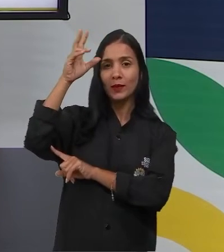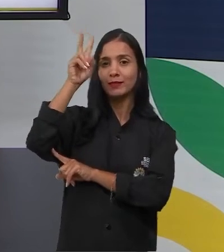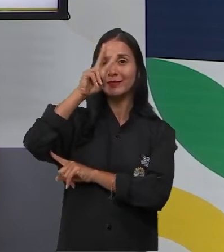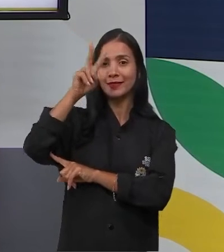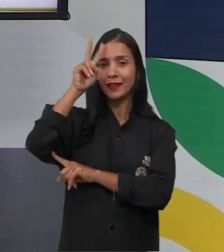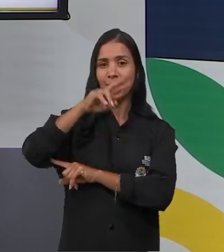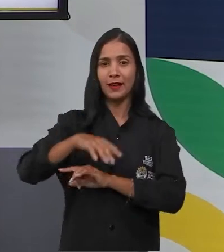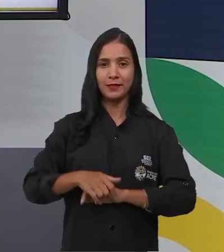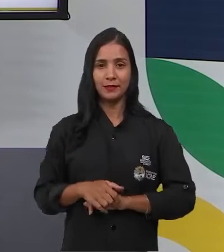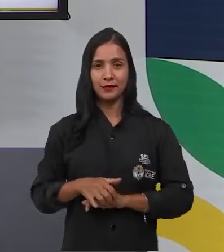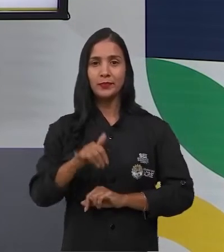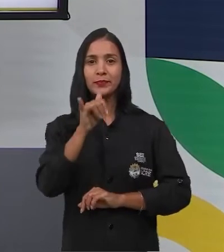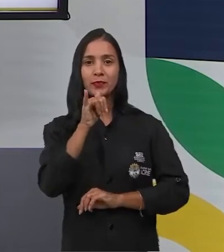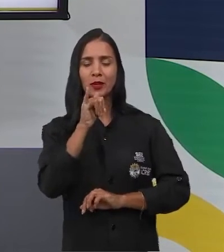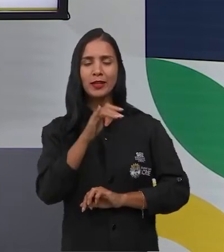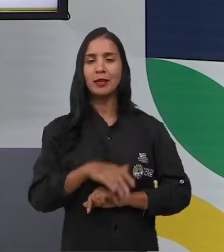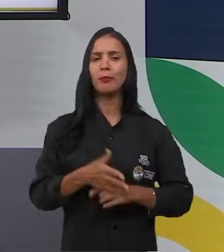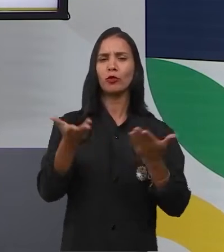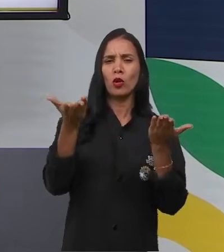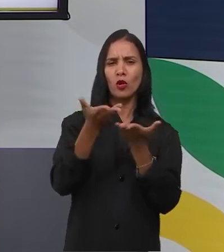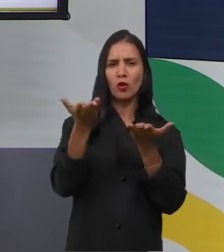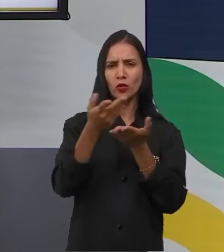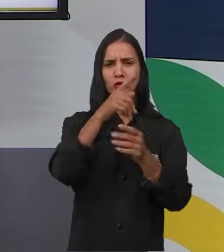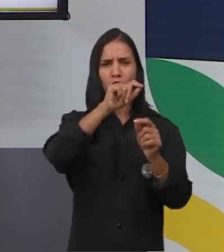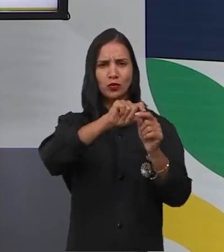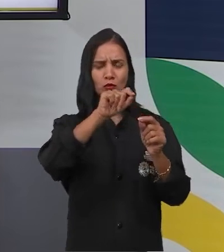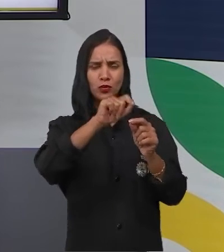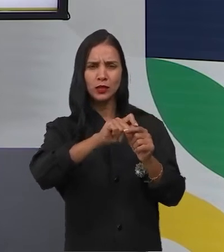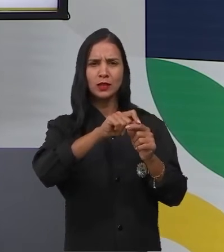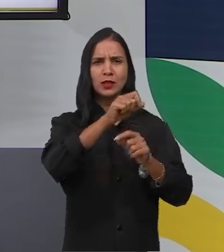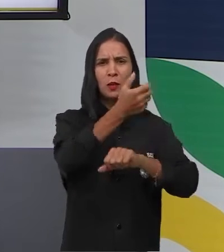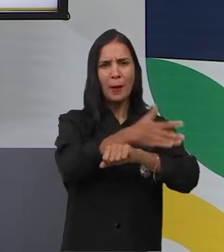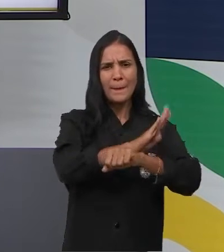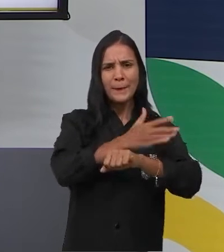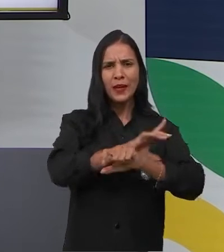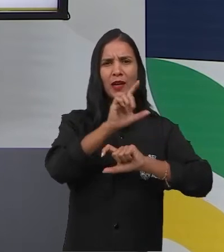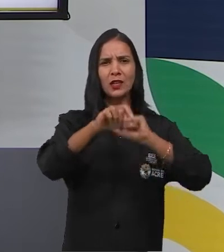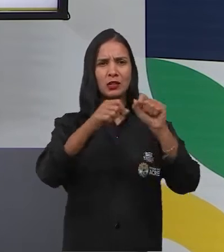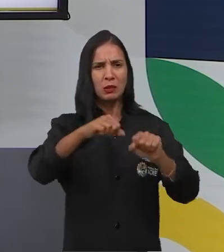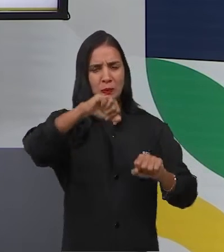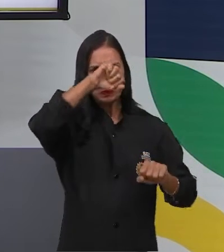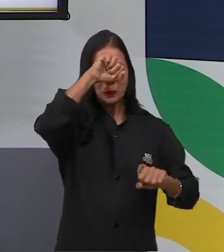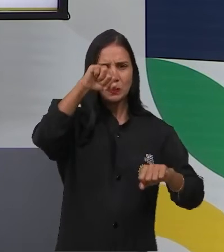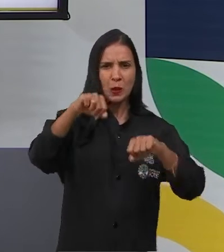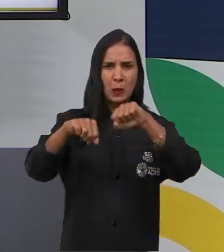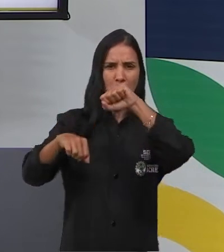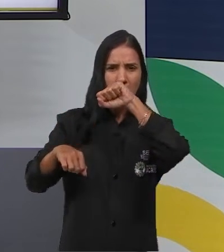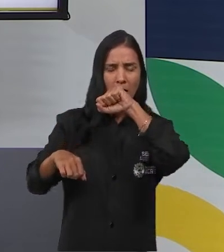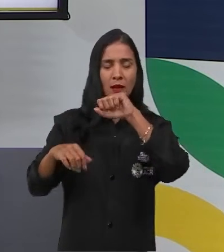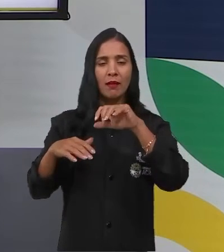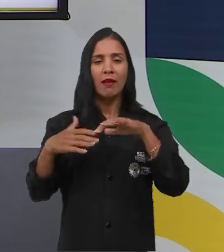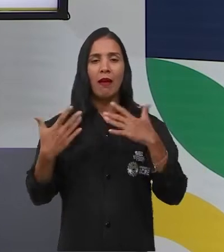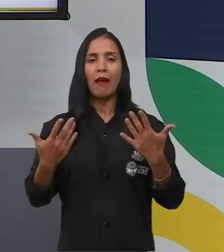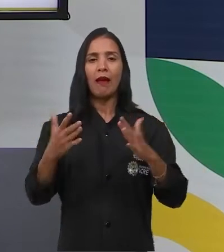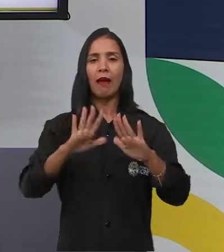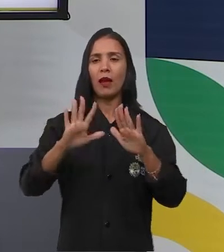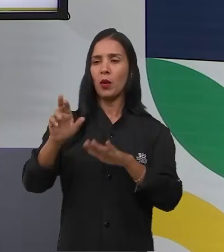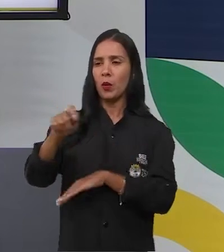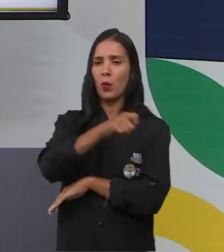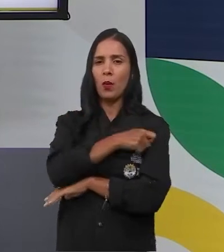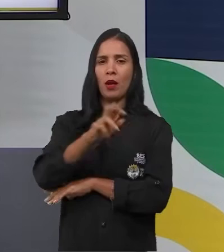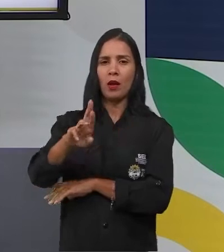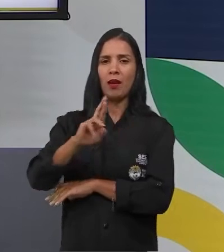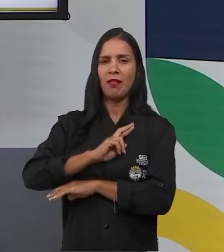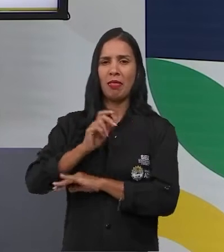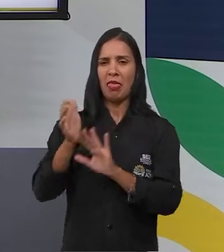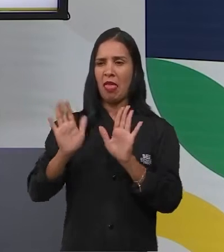fazer uma atividade de capoeira, uma roda de capoeira. Não, professor, isso aqui eu não posso fazer não,